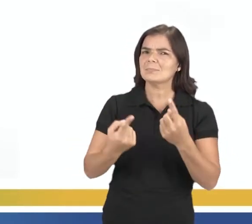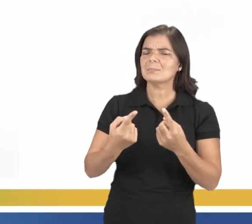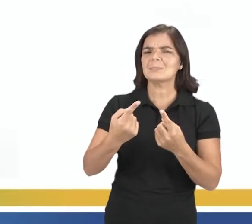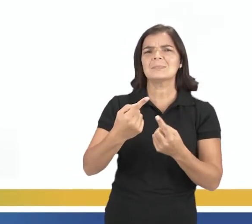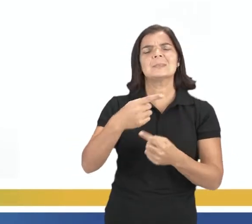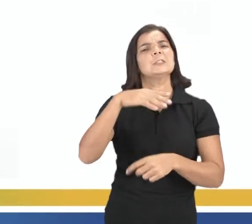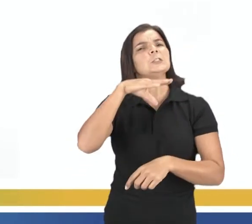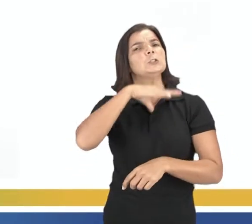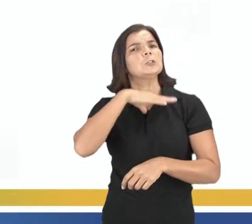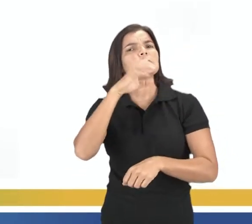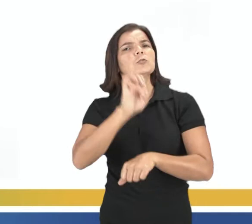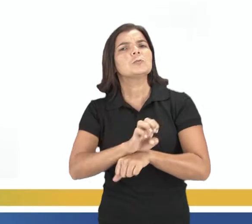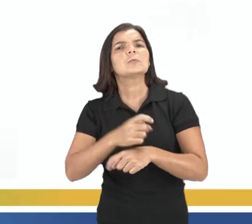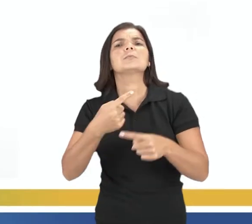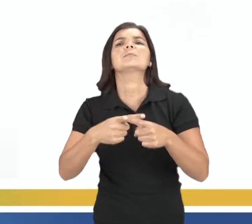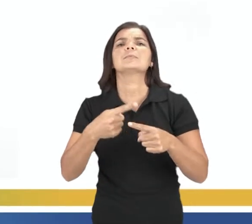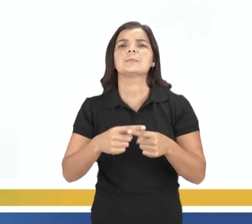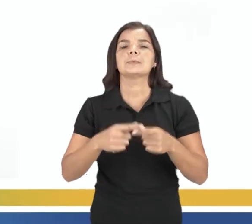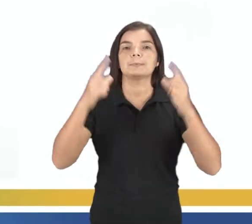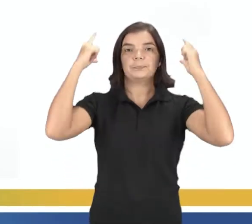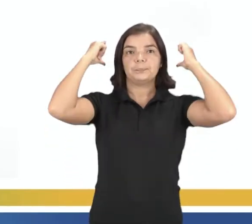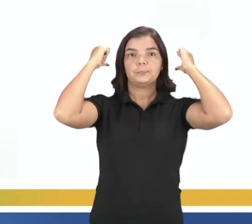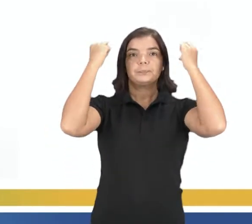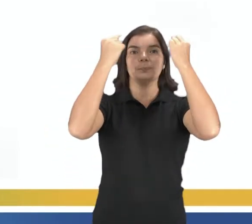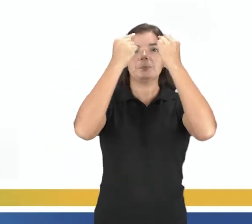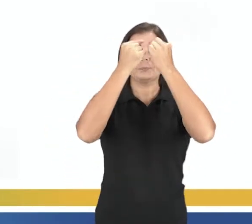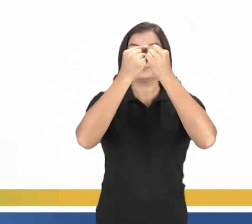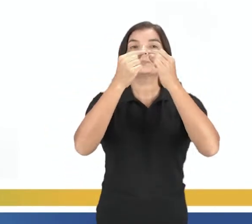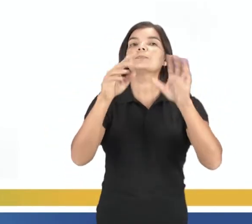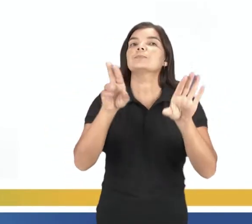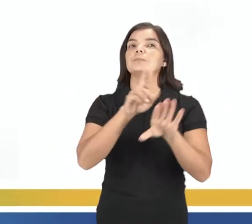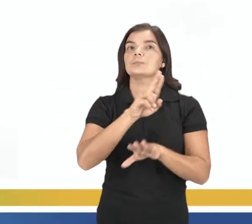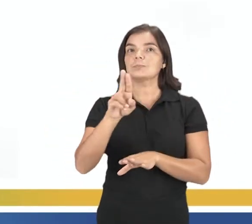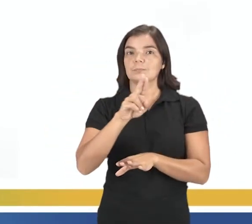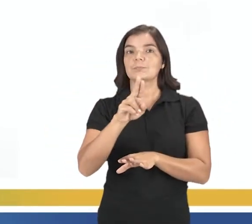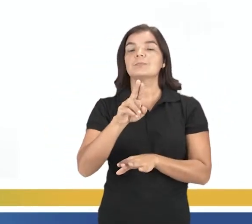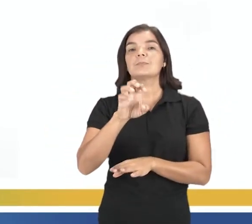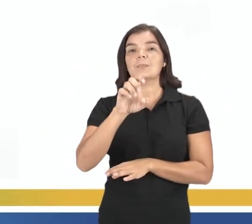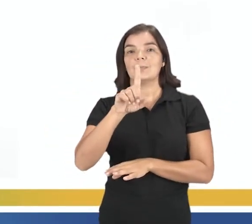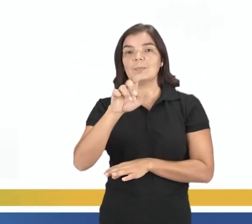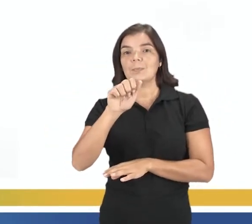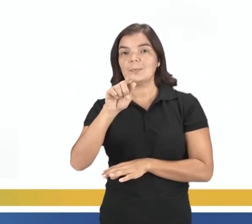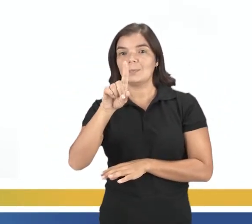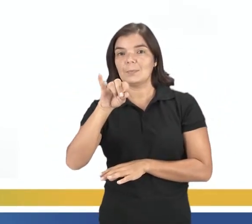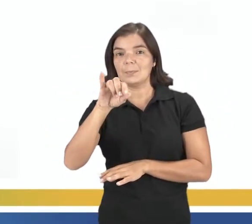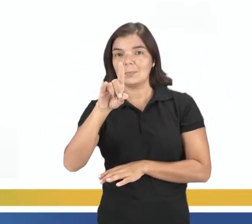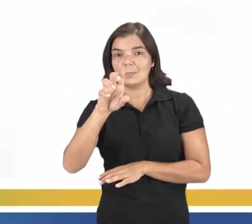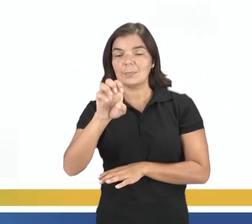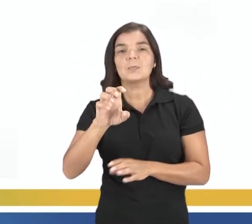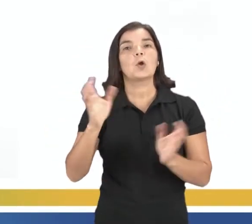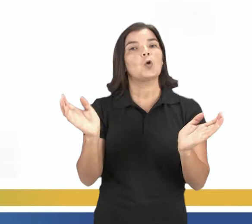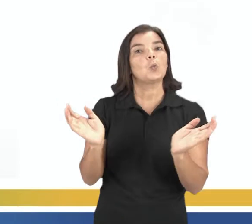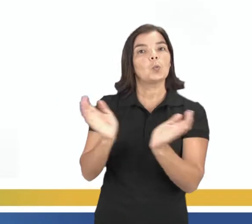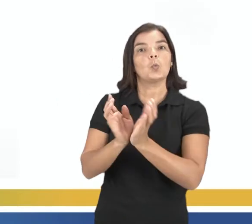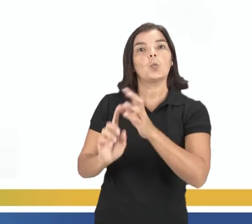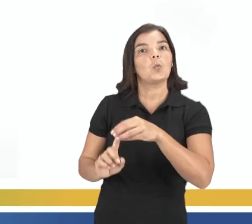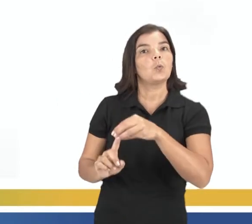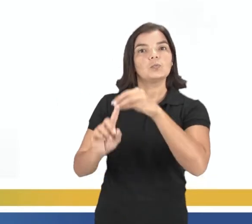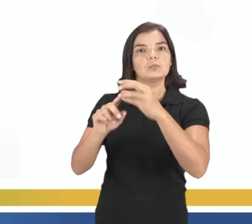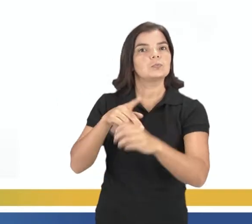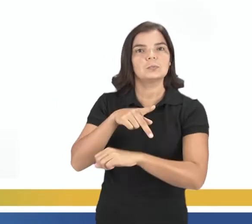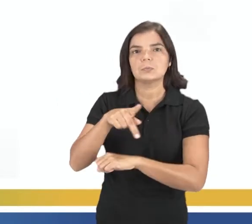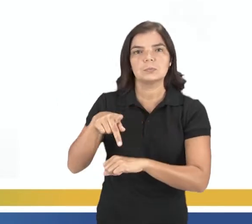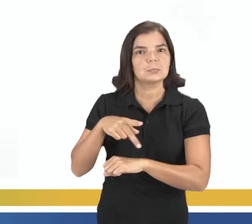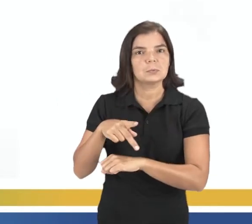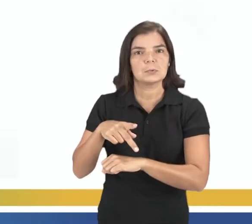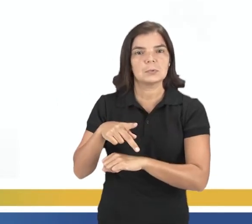cidade-estado por quê? A Grécia, que eles chamavam de Hélade, não era composta por um único